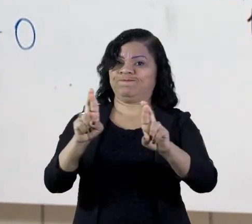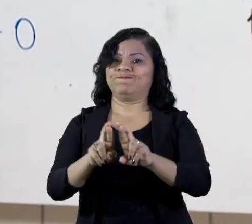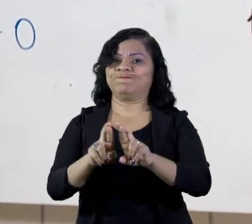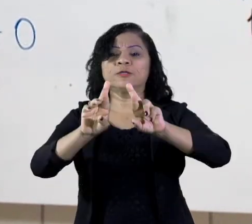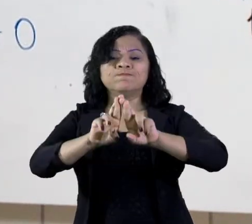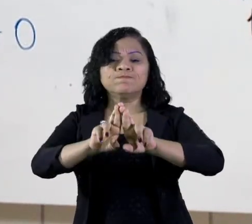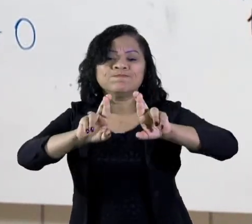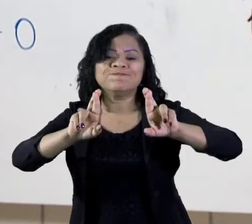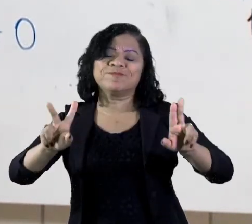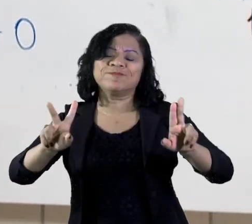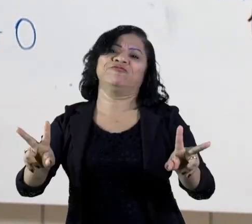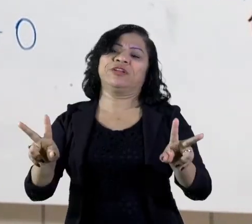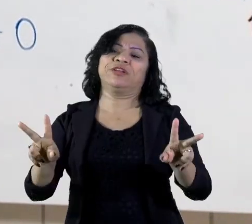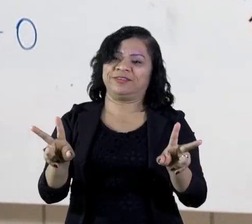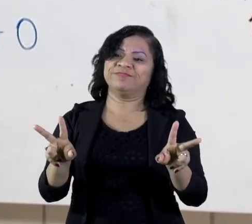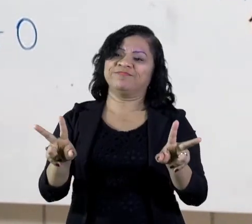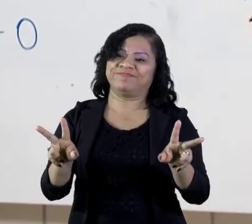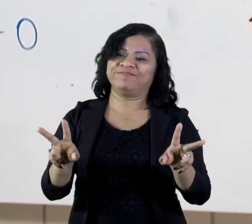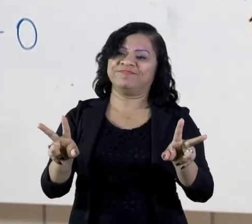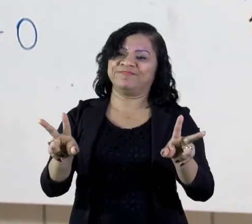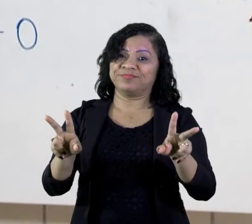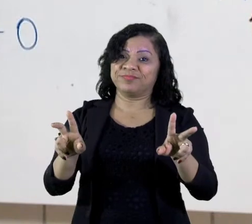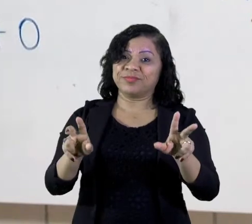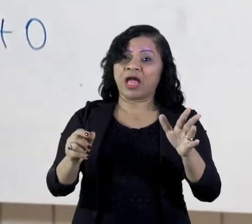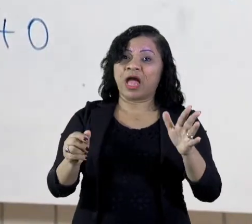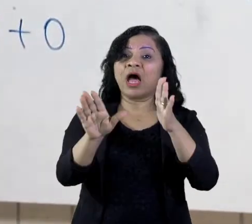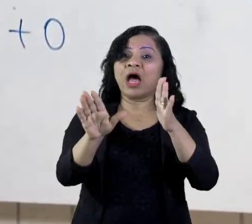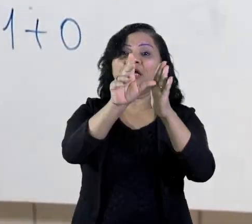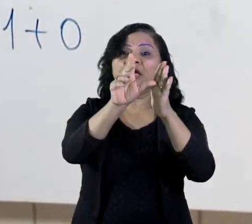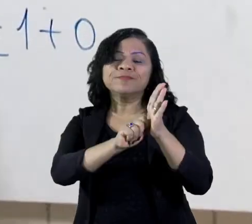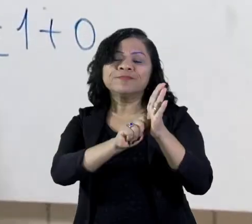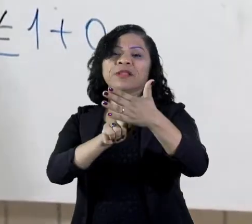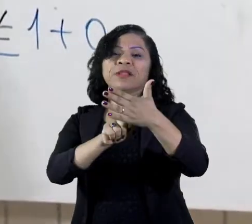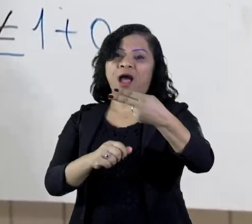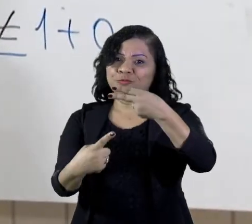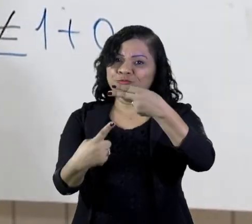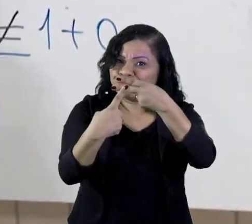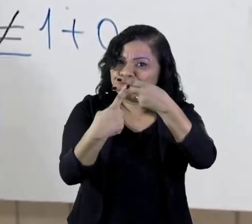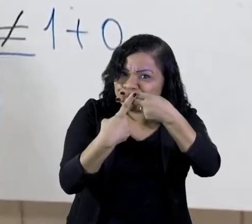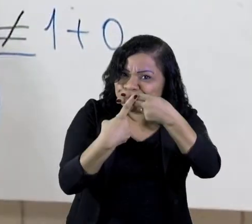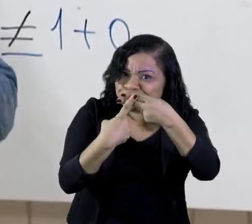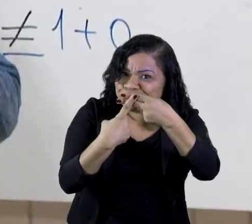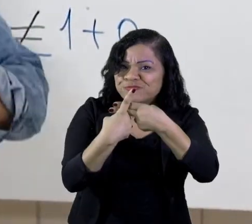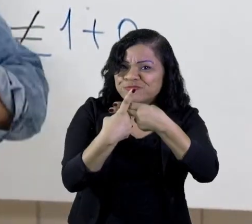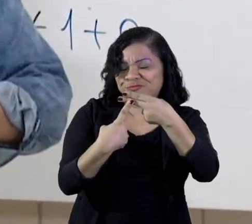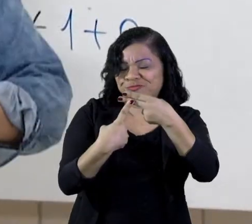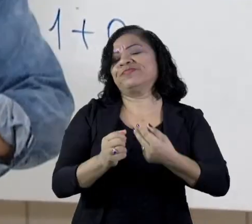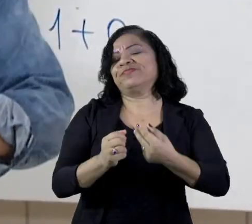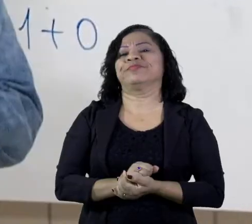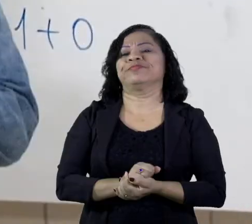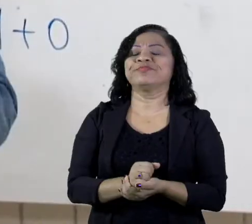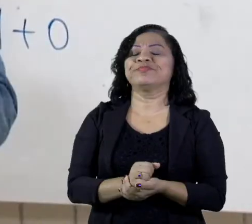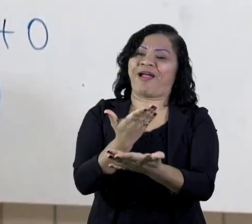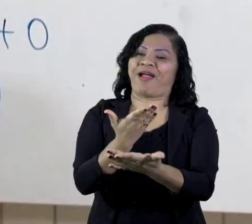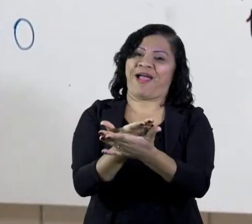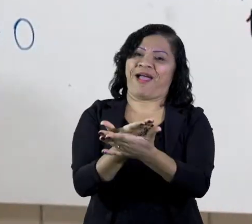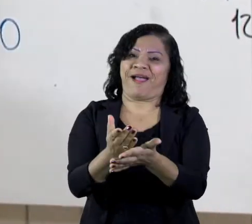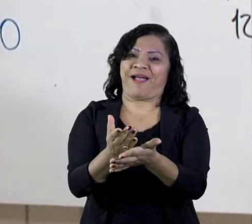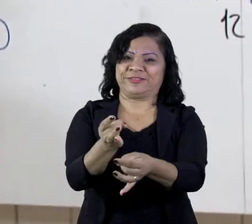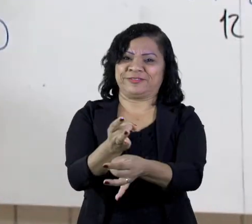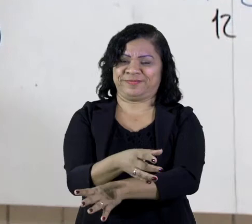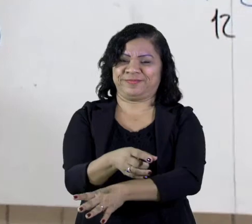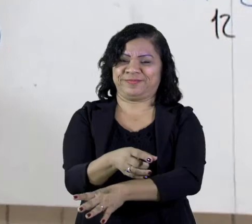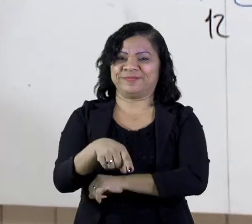diferença. E aí eu tenho o sinal. Beleza, galerinha? A nossa aula vai acabando por aqui. Espero que você